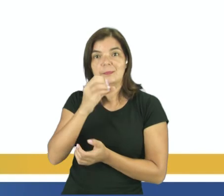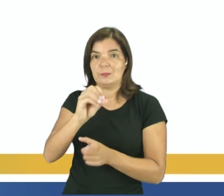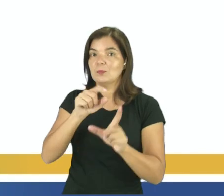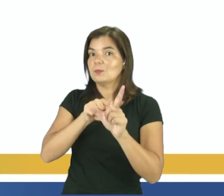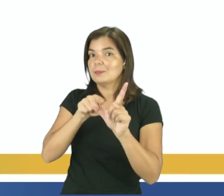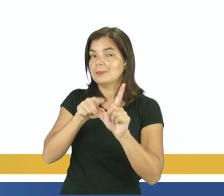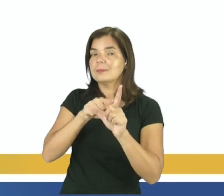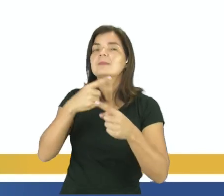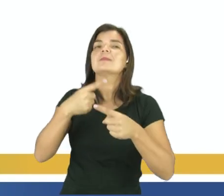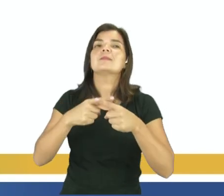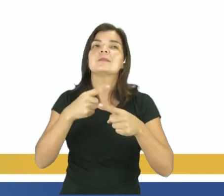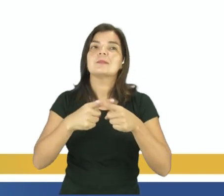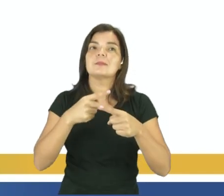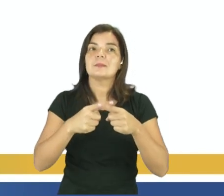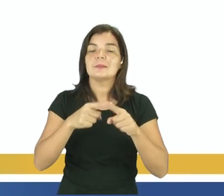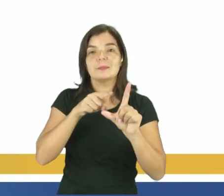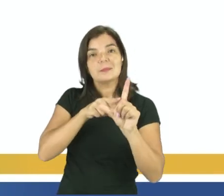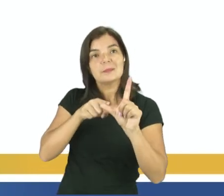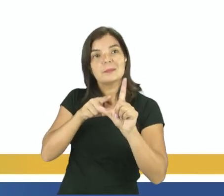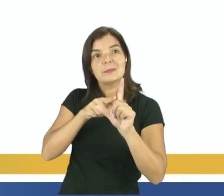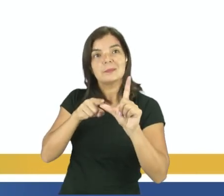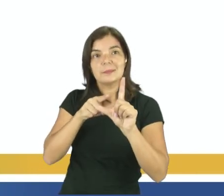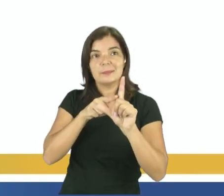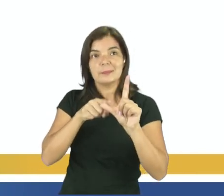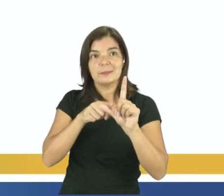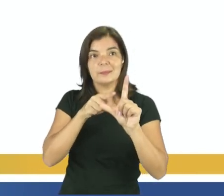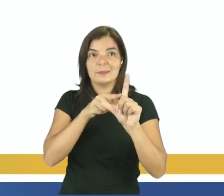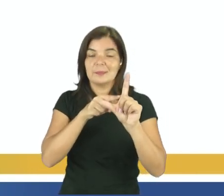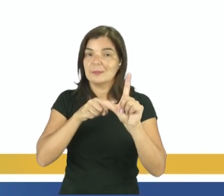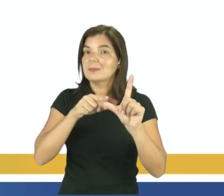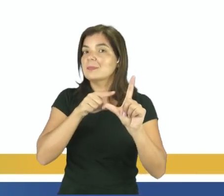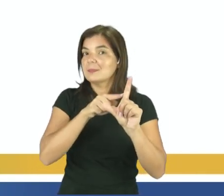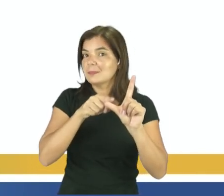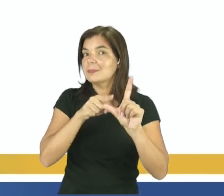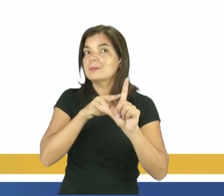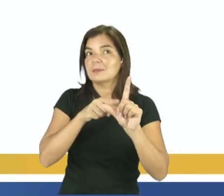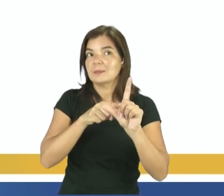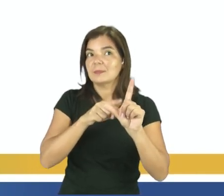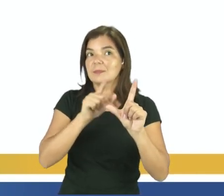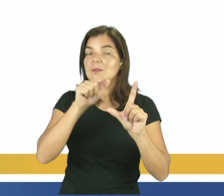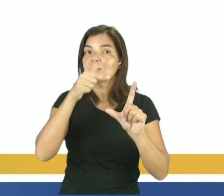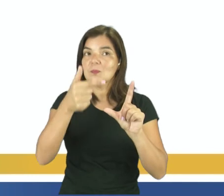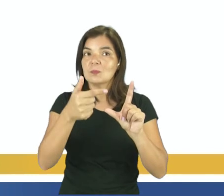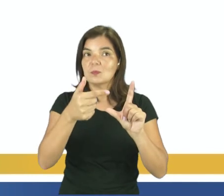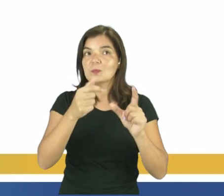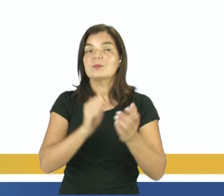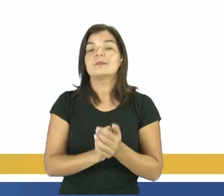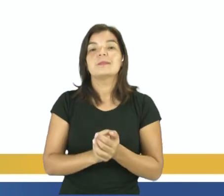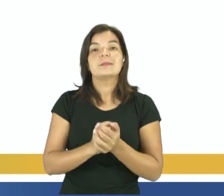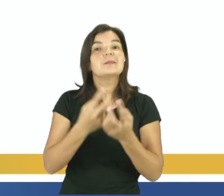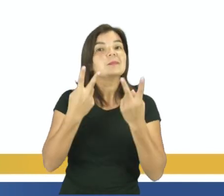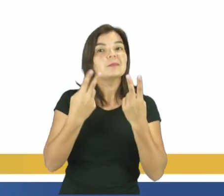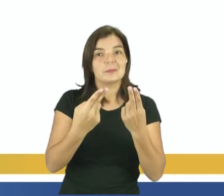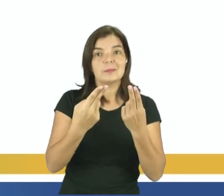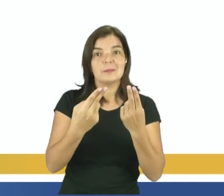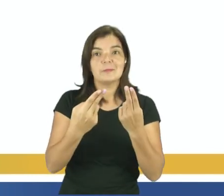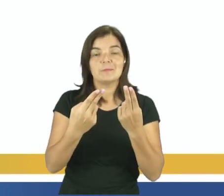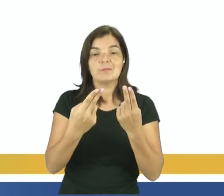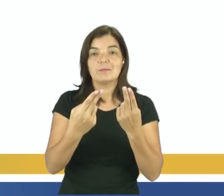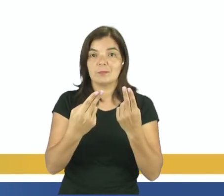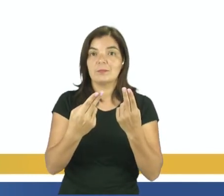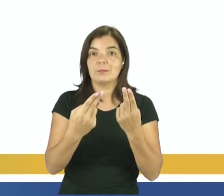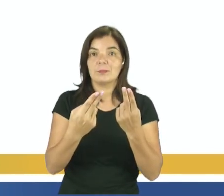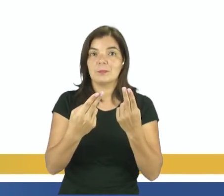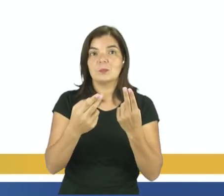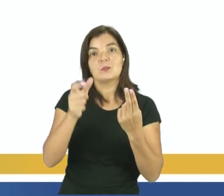ângulo aqui. Porque este ângulo aqui, ó, essa abertura aqui, com essa abertura aqui, forma um par de